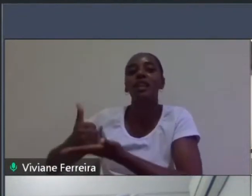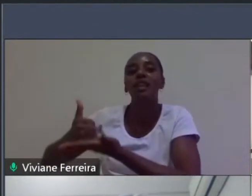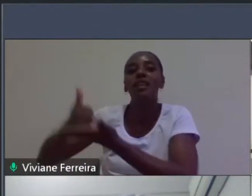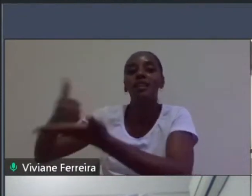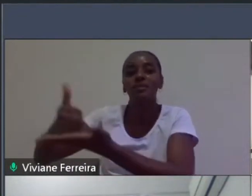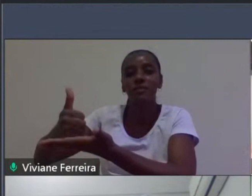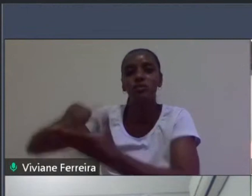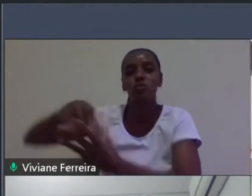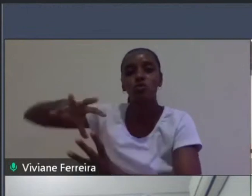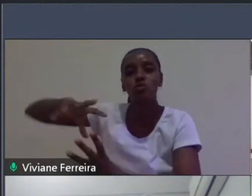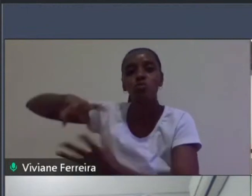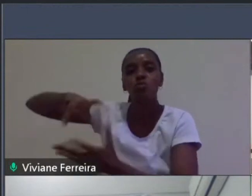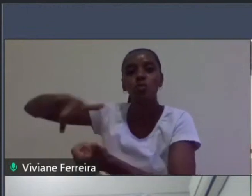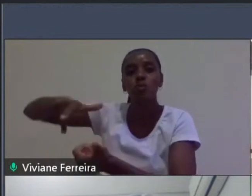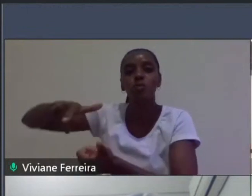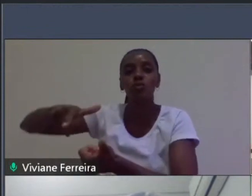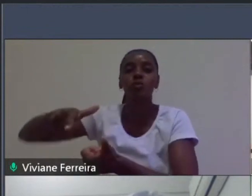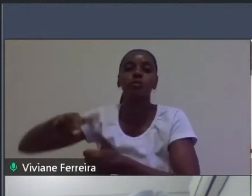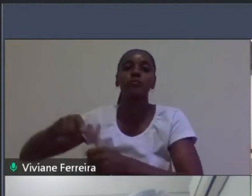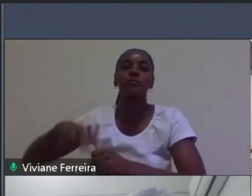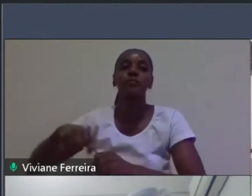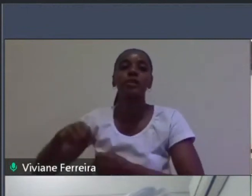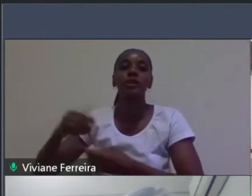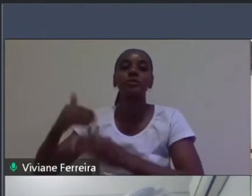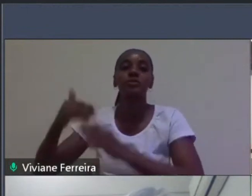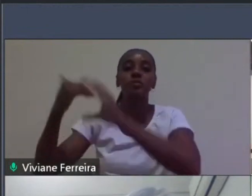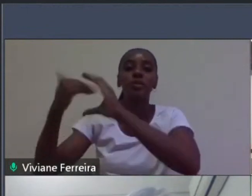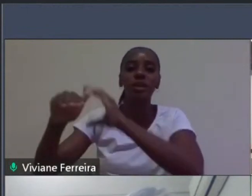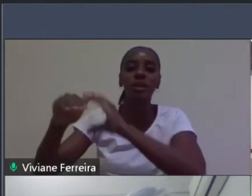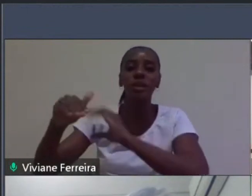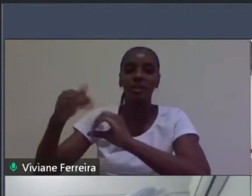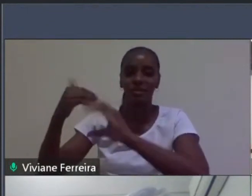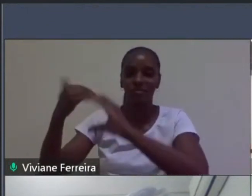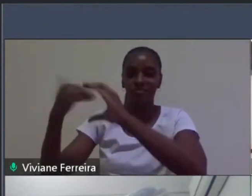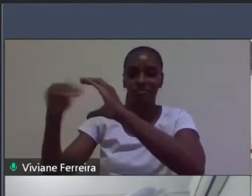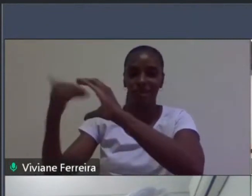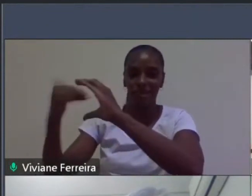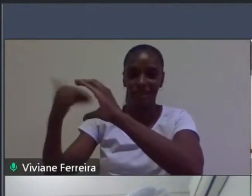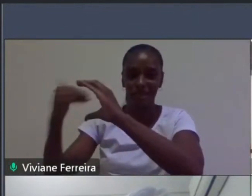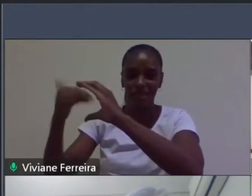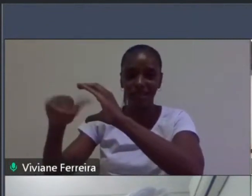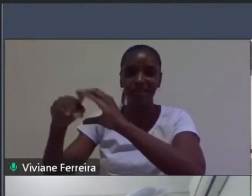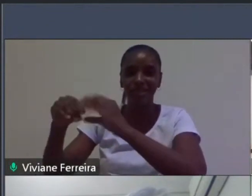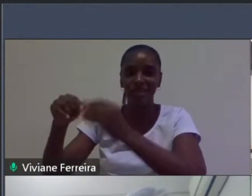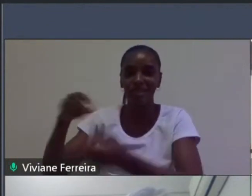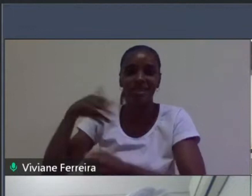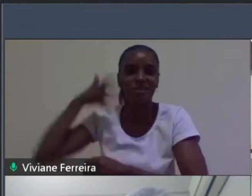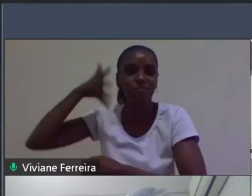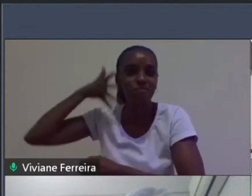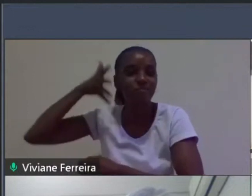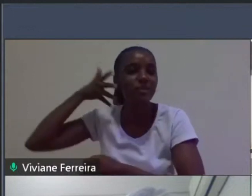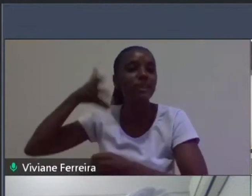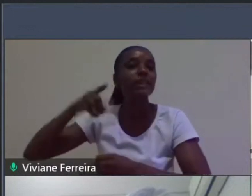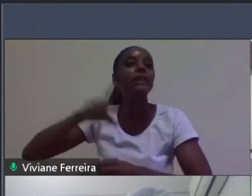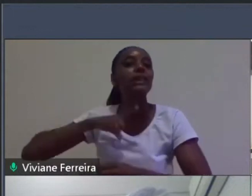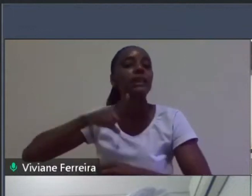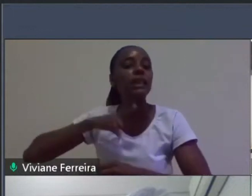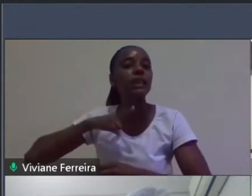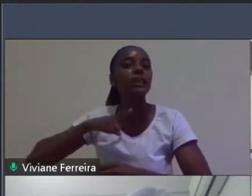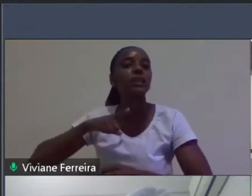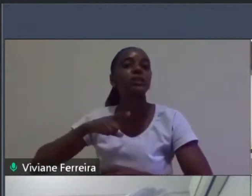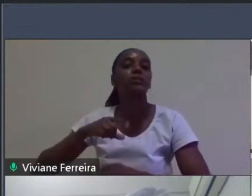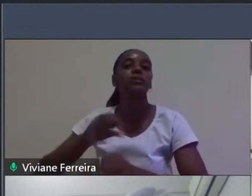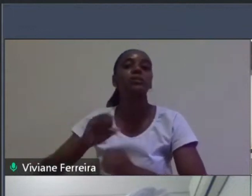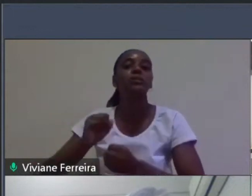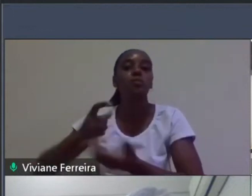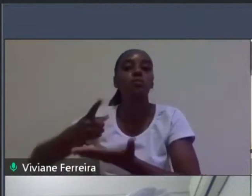corporativo. Eu te mandei aí uma mensagem enquanto nós estávamos aqui no webinar e a gente já tem um hub de inovação.